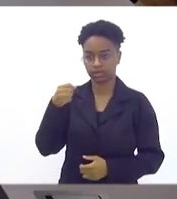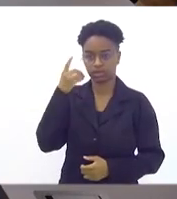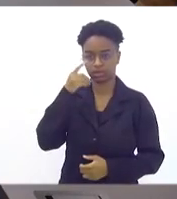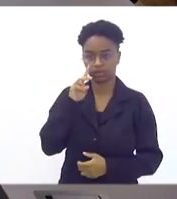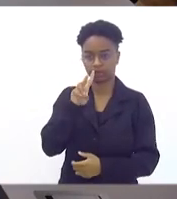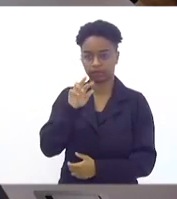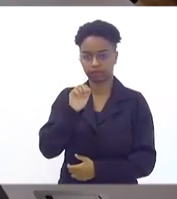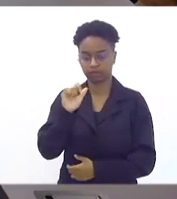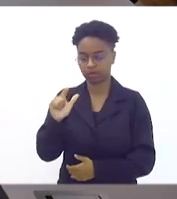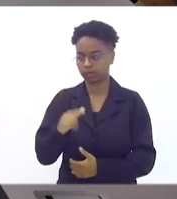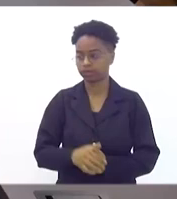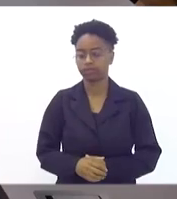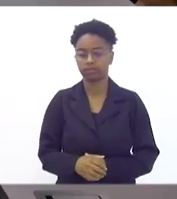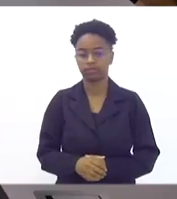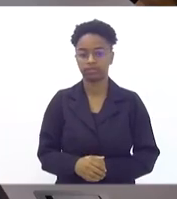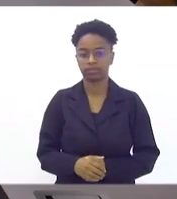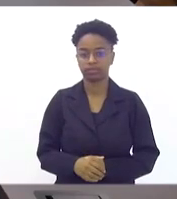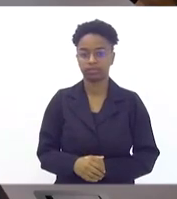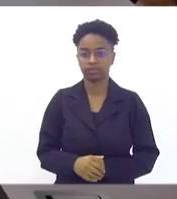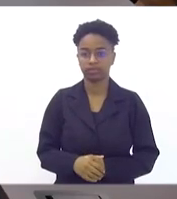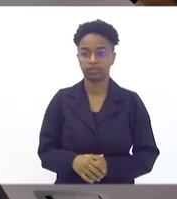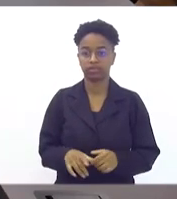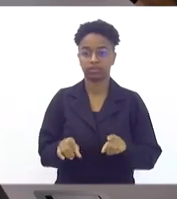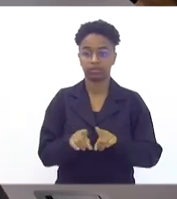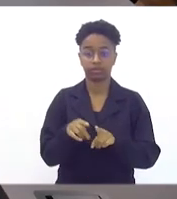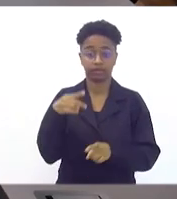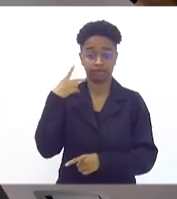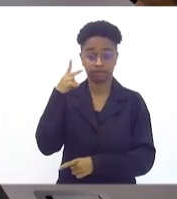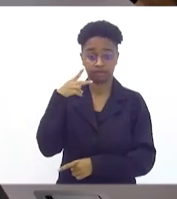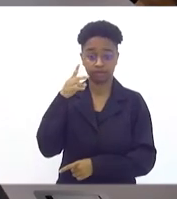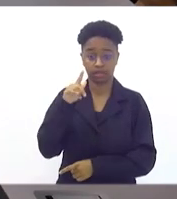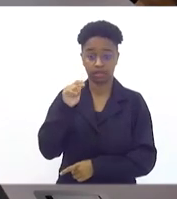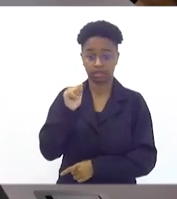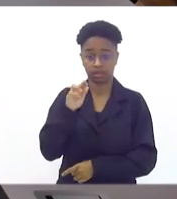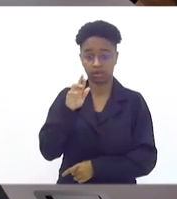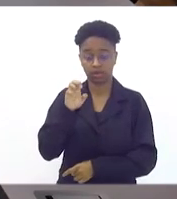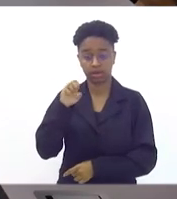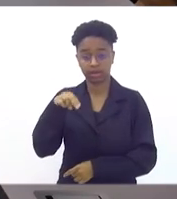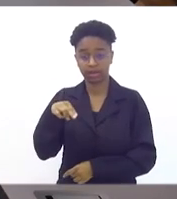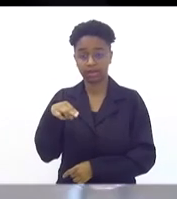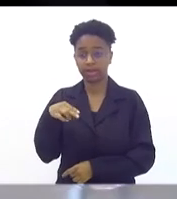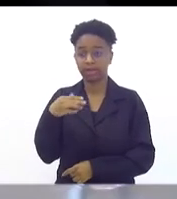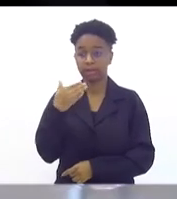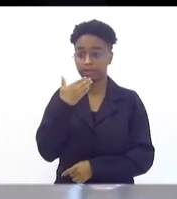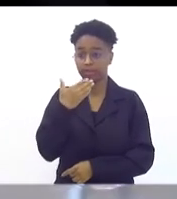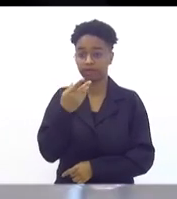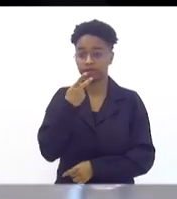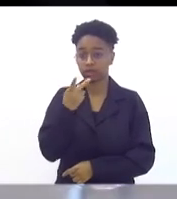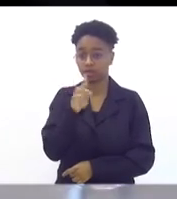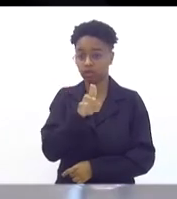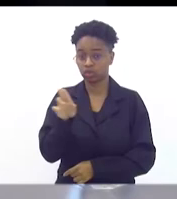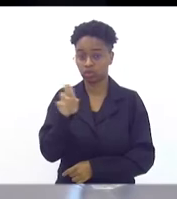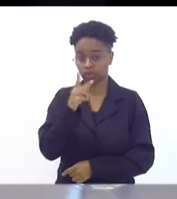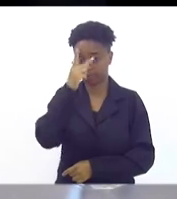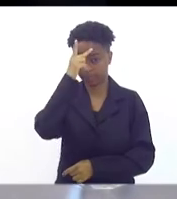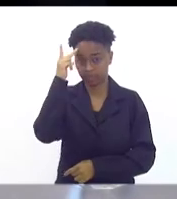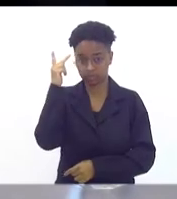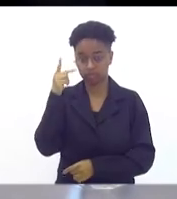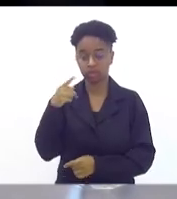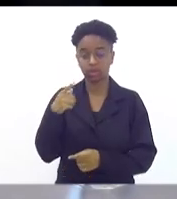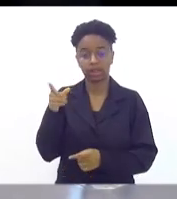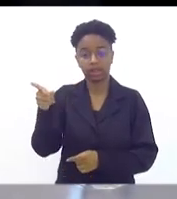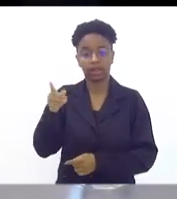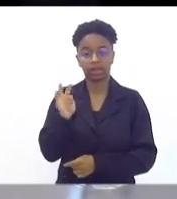o vereador Laurindo ali para mencionar o nome da pessoa para CPI aí o campeão lá de